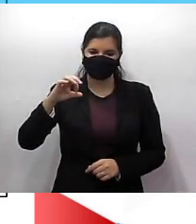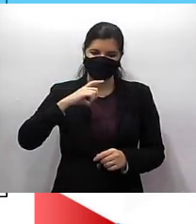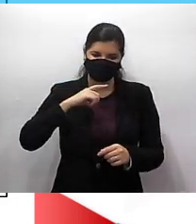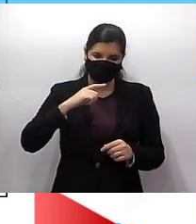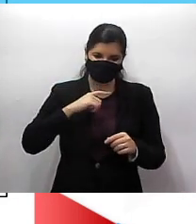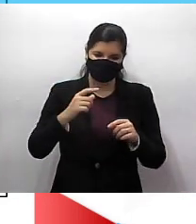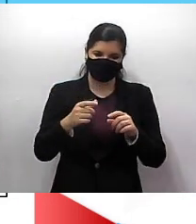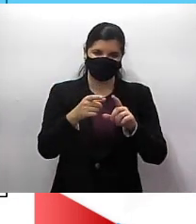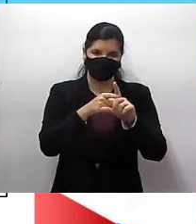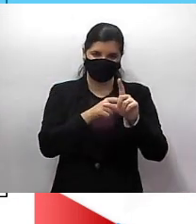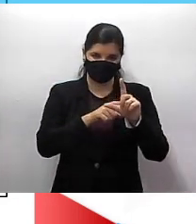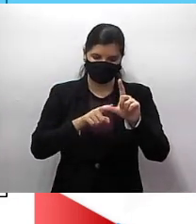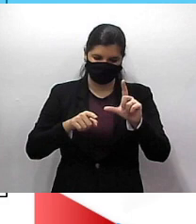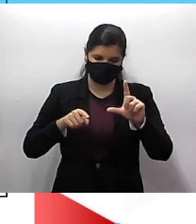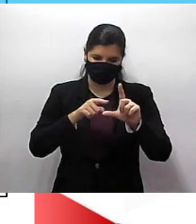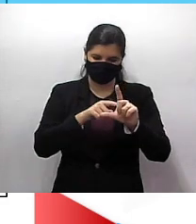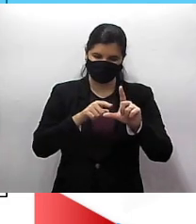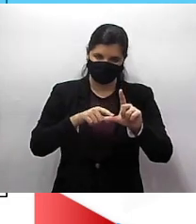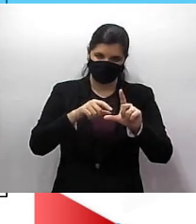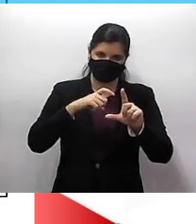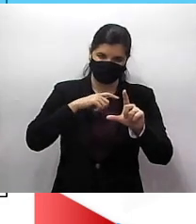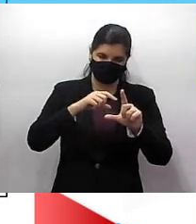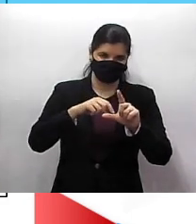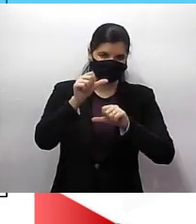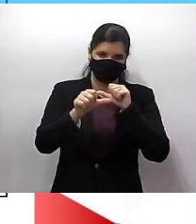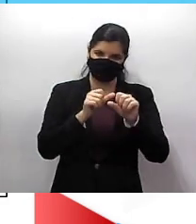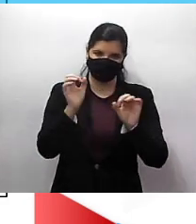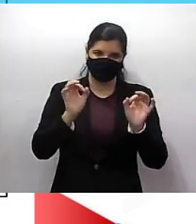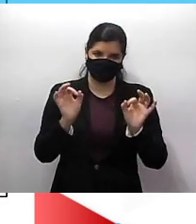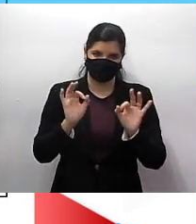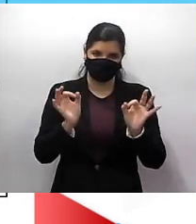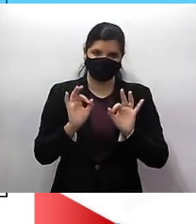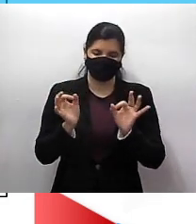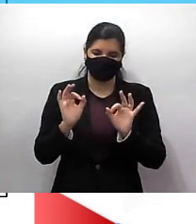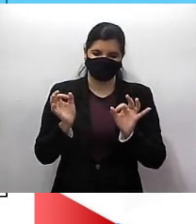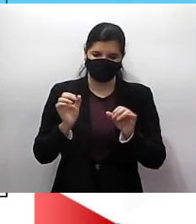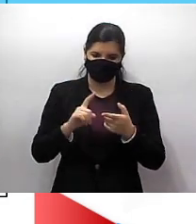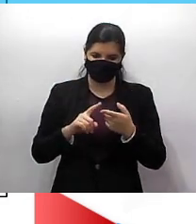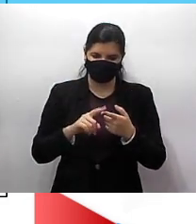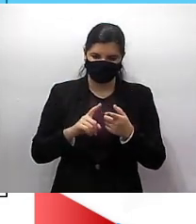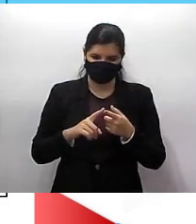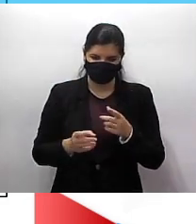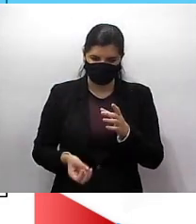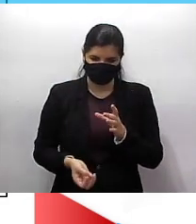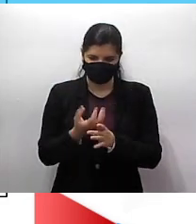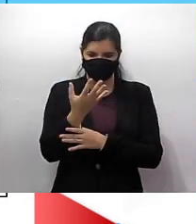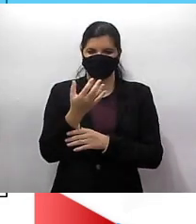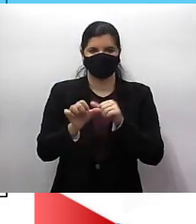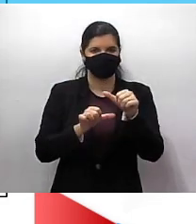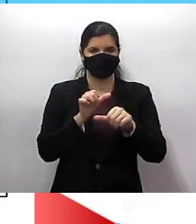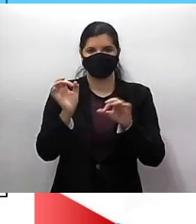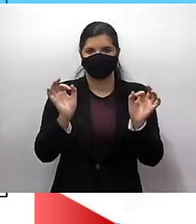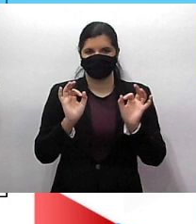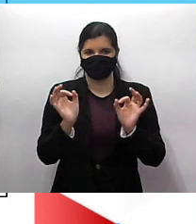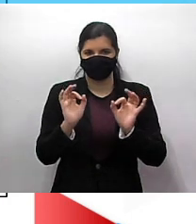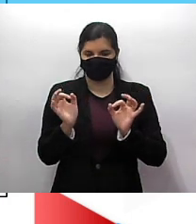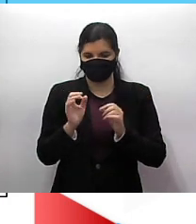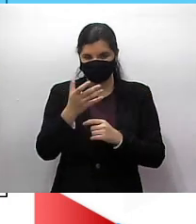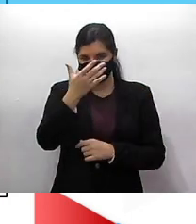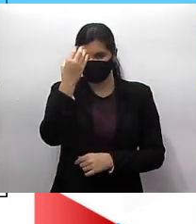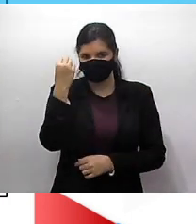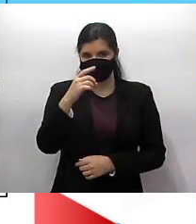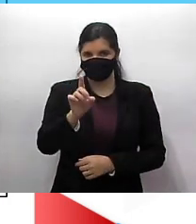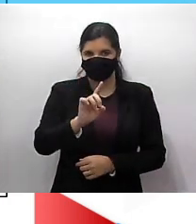o perímetro dele, esses ângulos não variam, tá bom? E o ângulo de origem também não varia. Não esquece